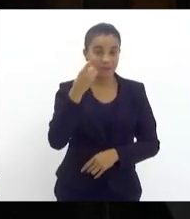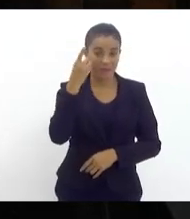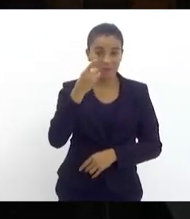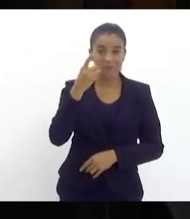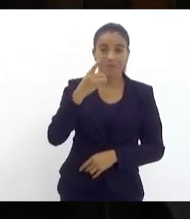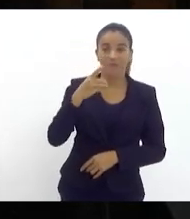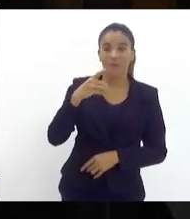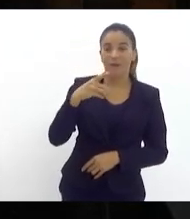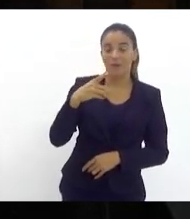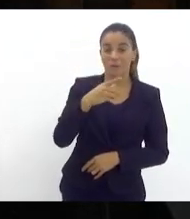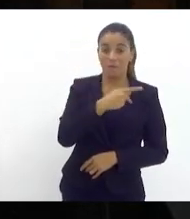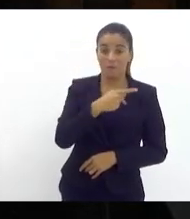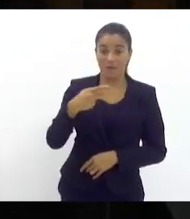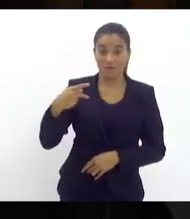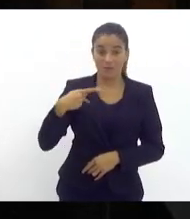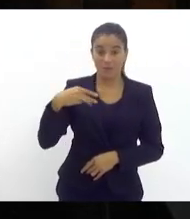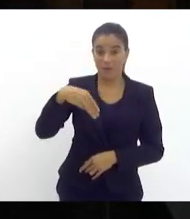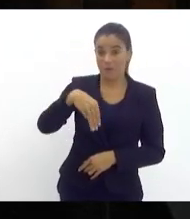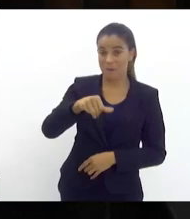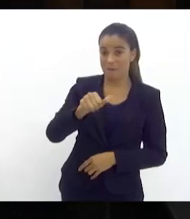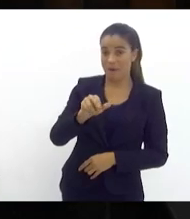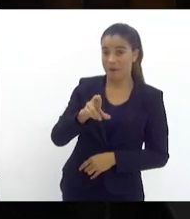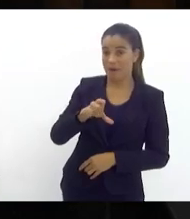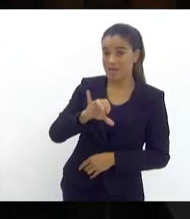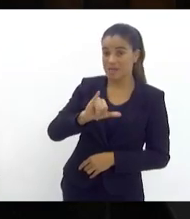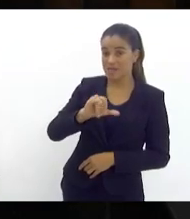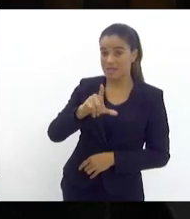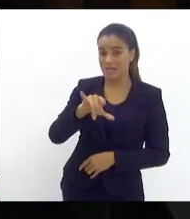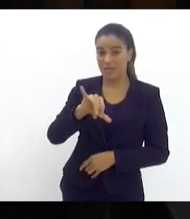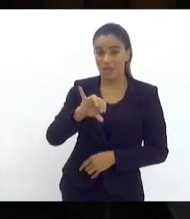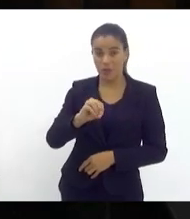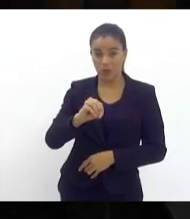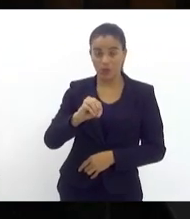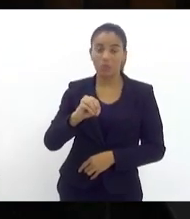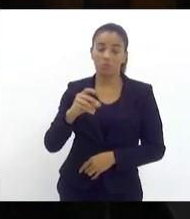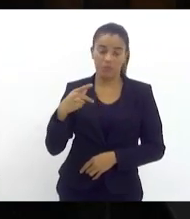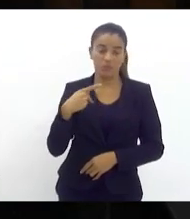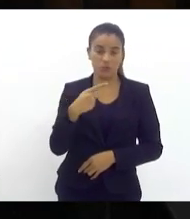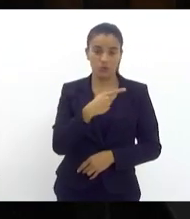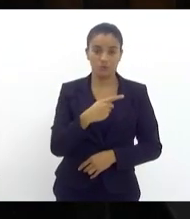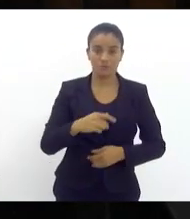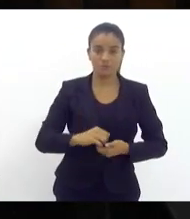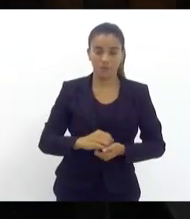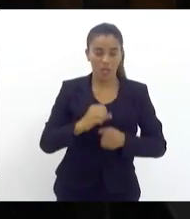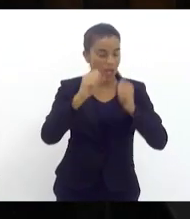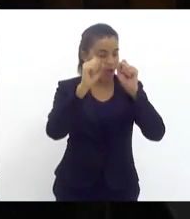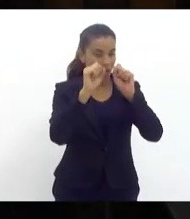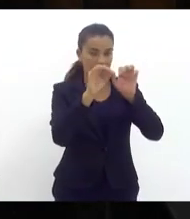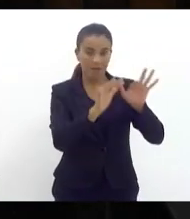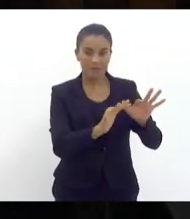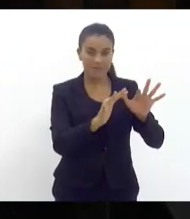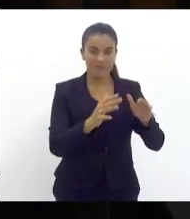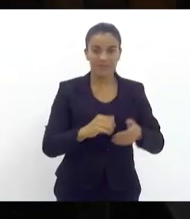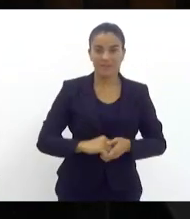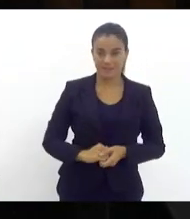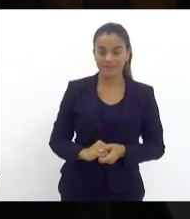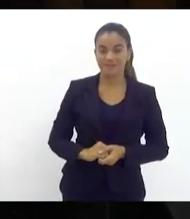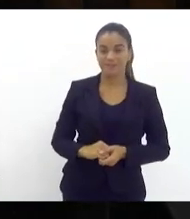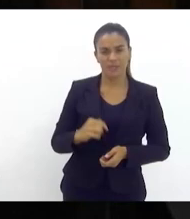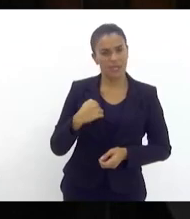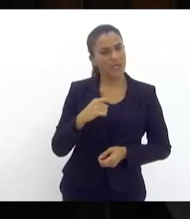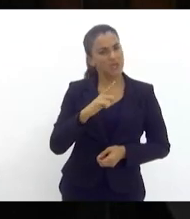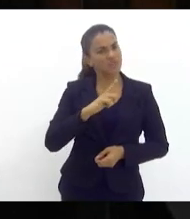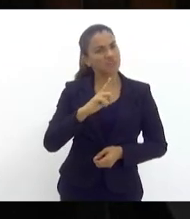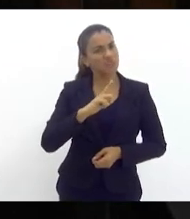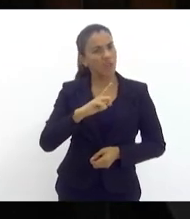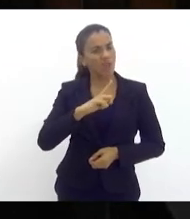pastor muito competente abençoado eu tenho muita